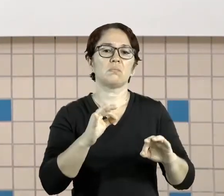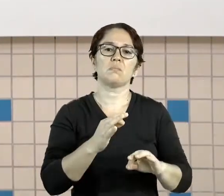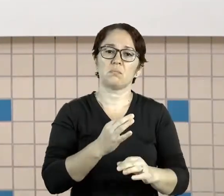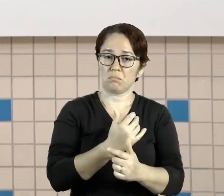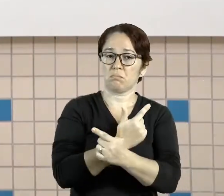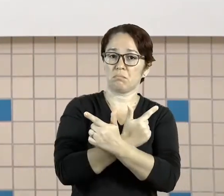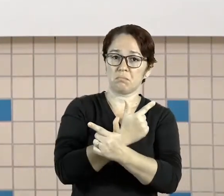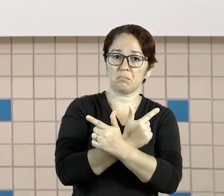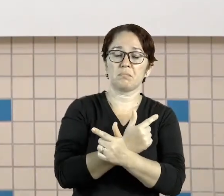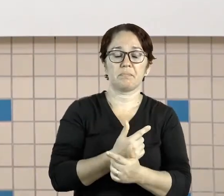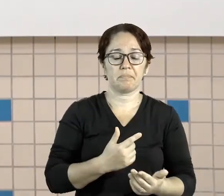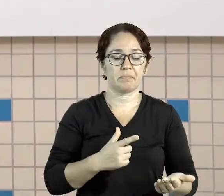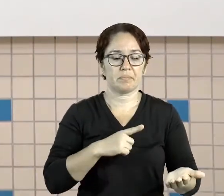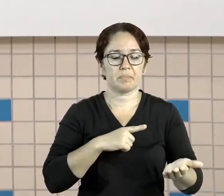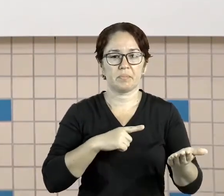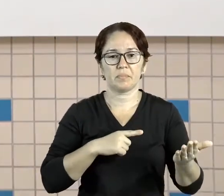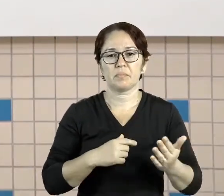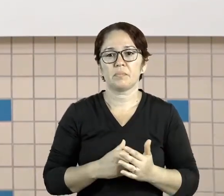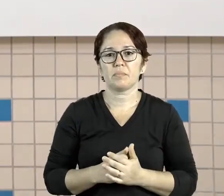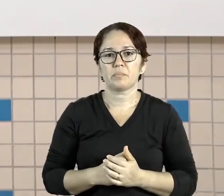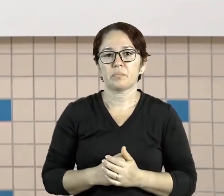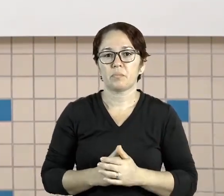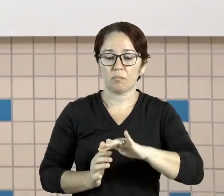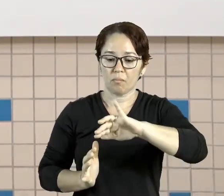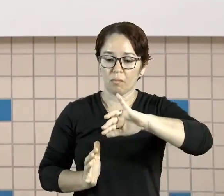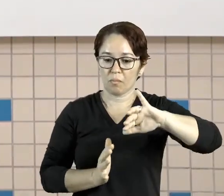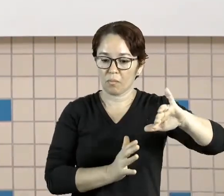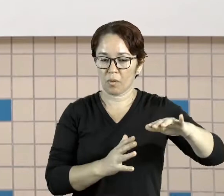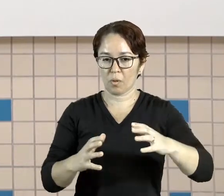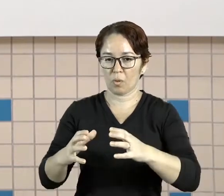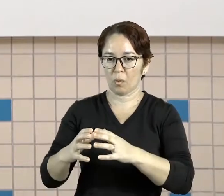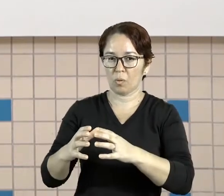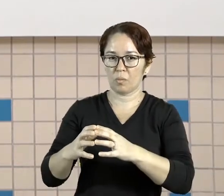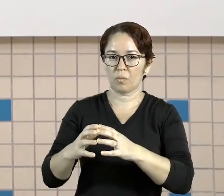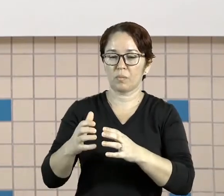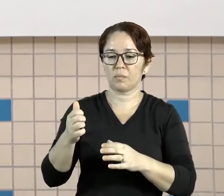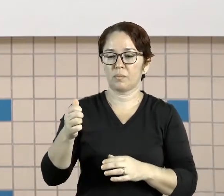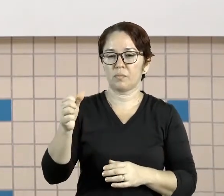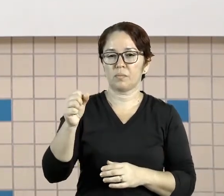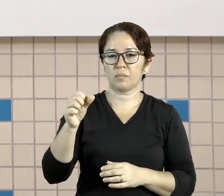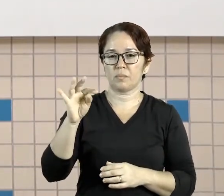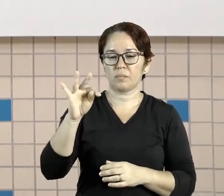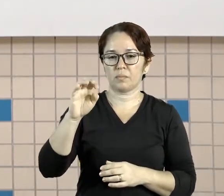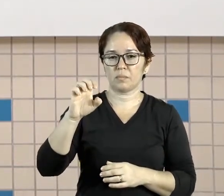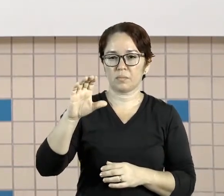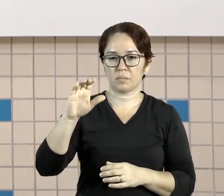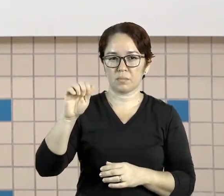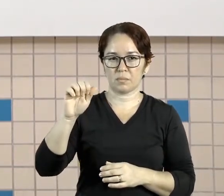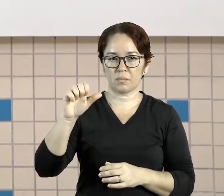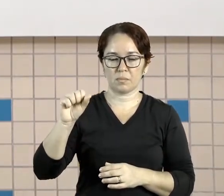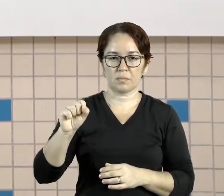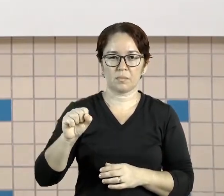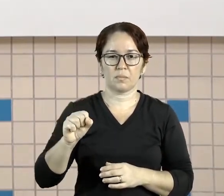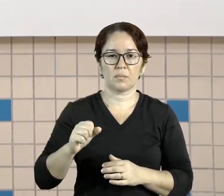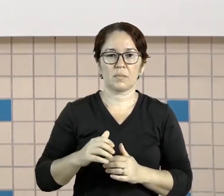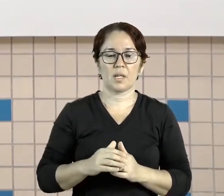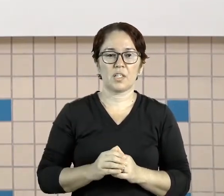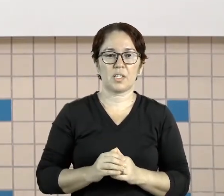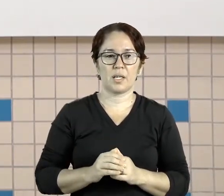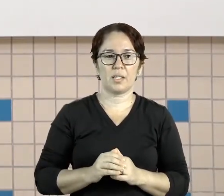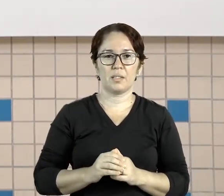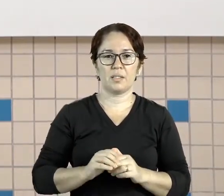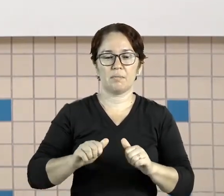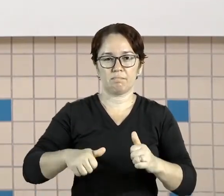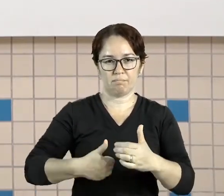falar sobre outros povos que são os povos astecas. Bom, segundo a lenda asteca, né, que também eram os povos mexicas, por volta do